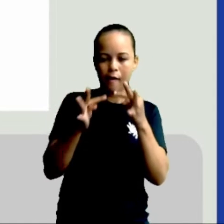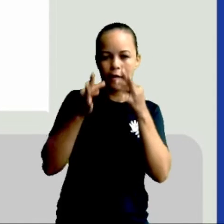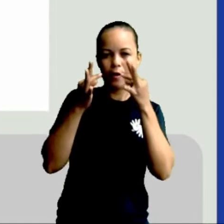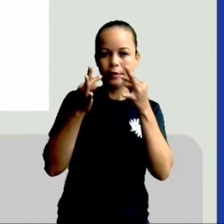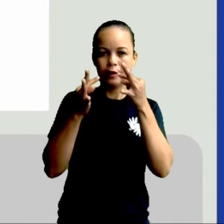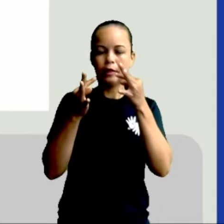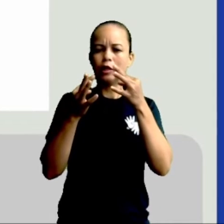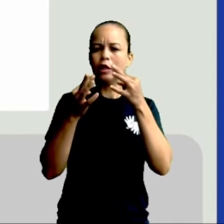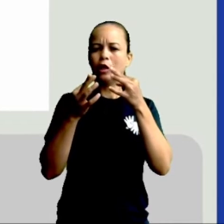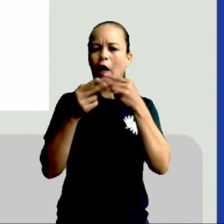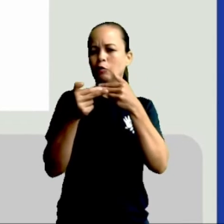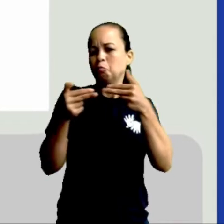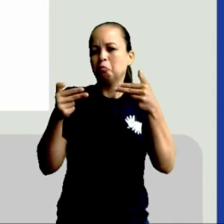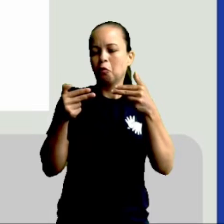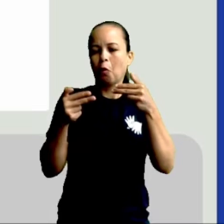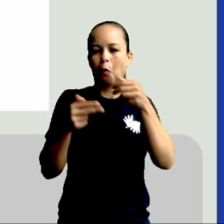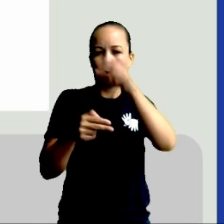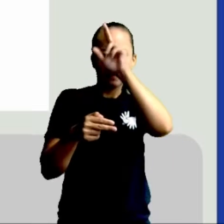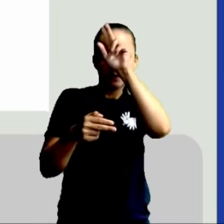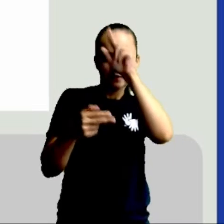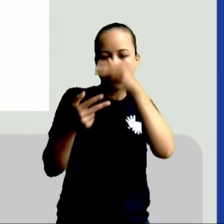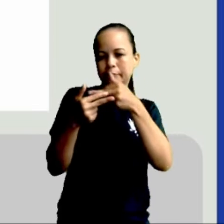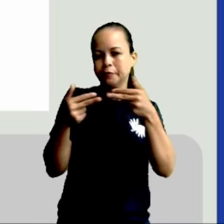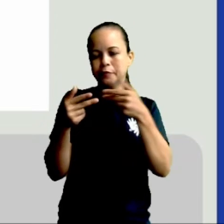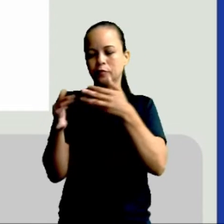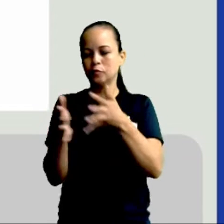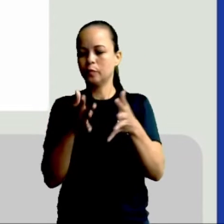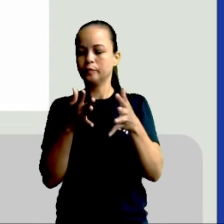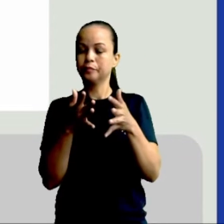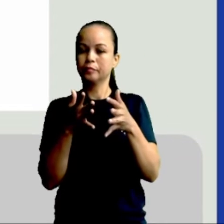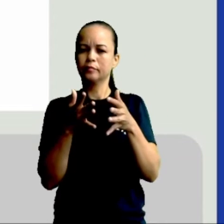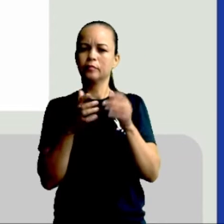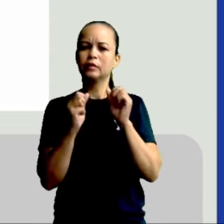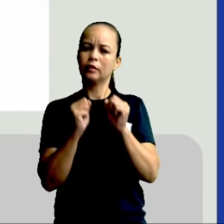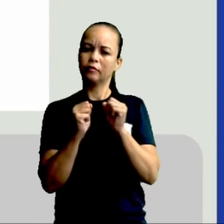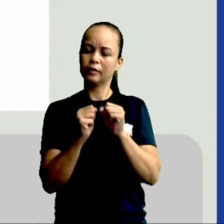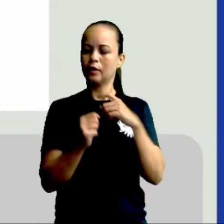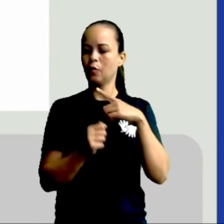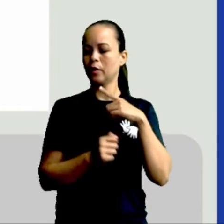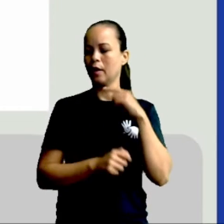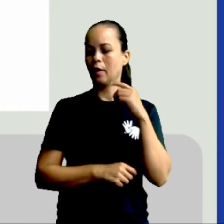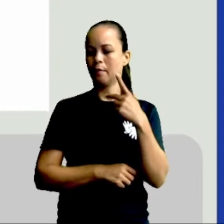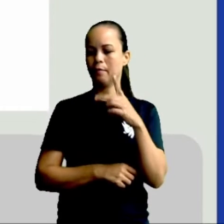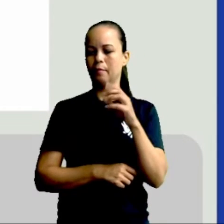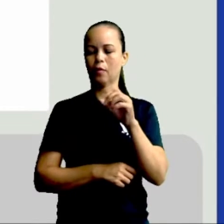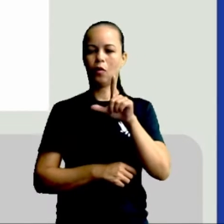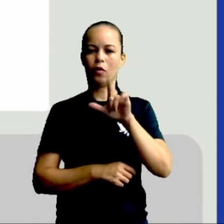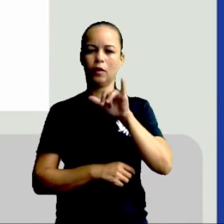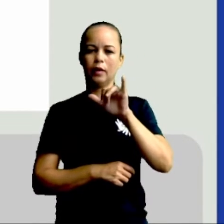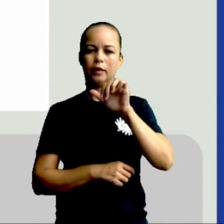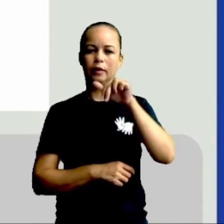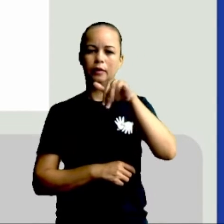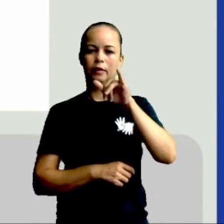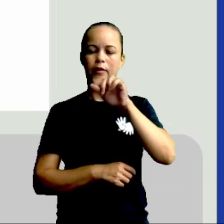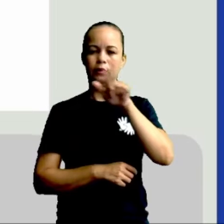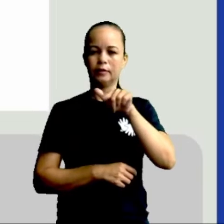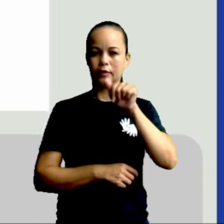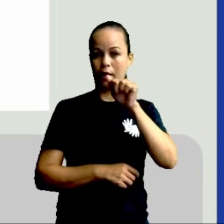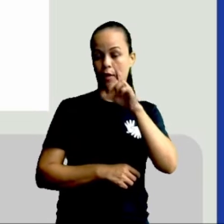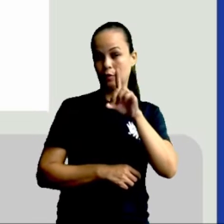agentes ou justamente esses organismos que vão ser polinizadores, como a gente citou ali como exemplo,